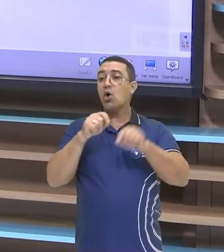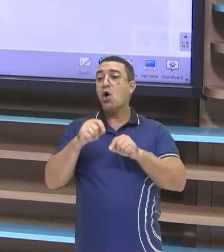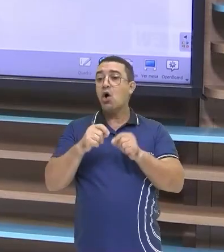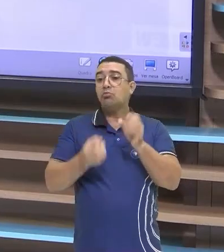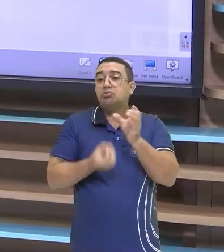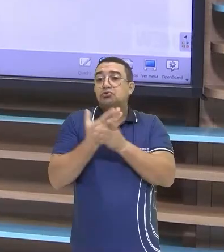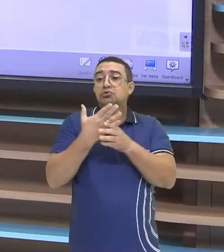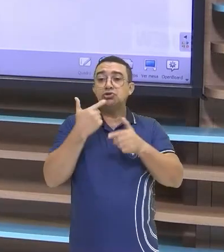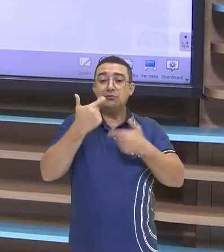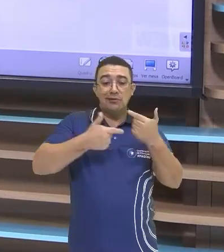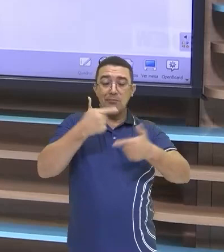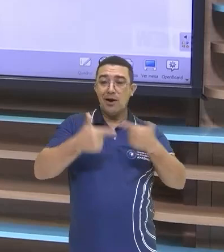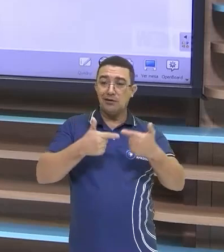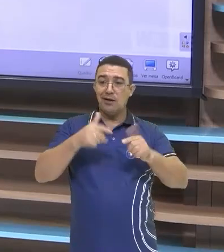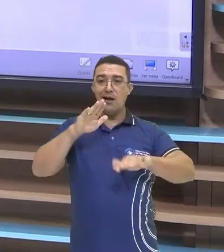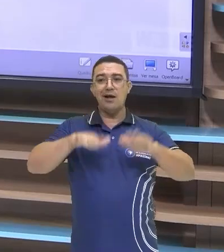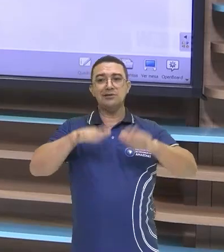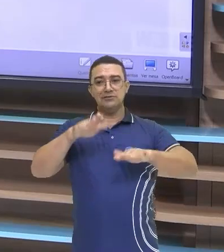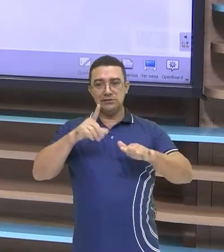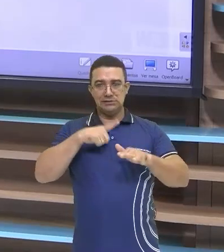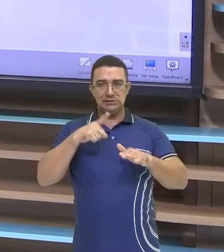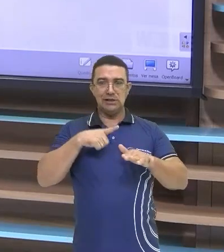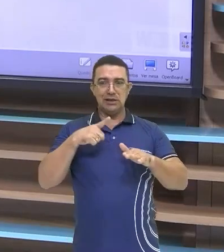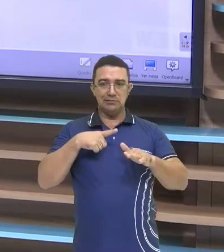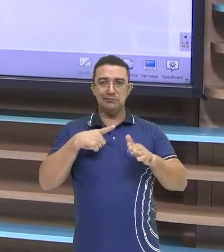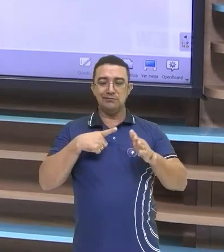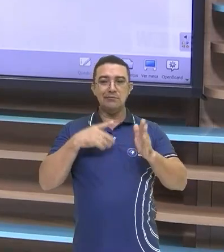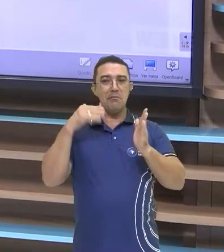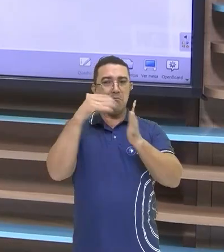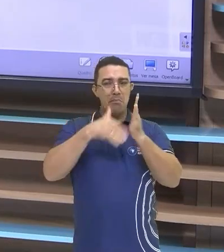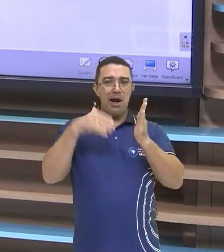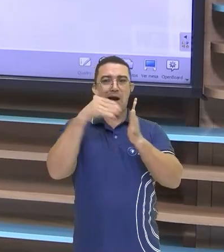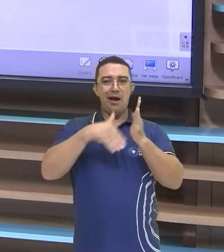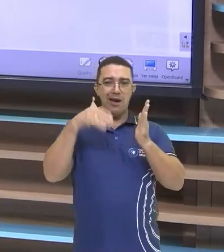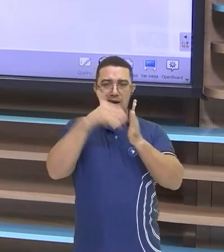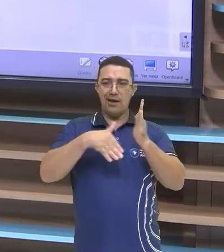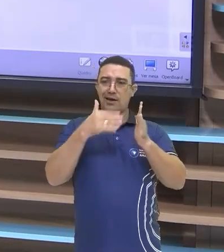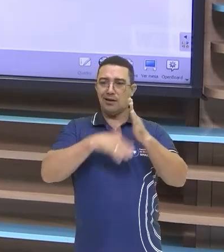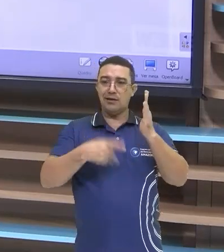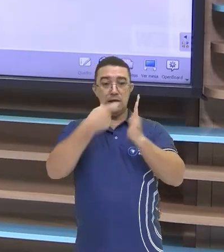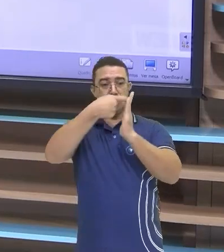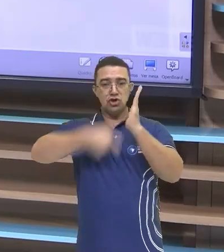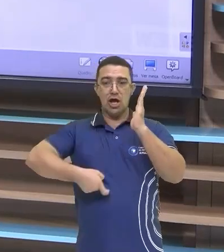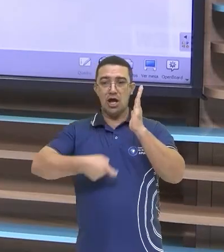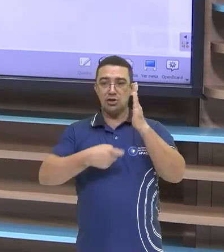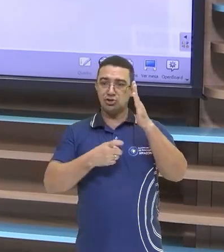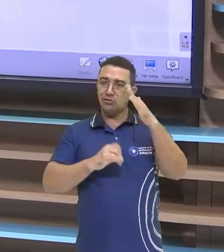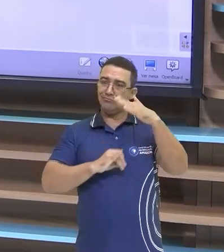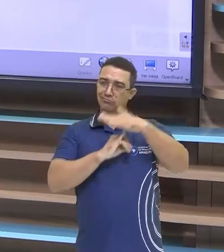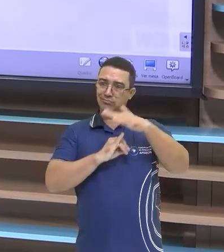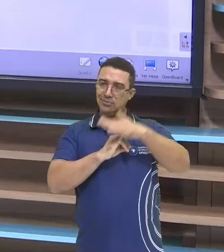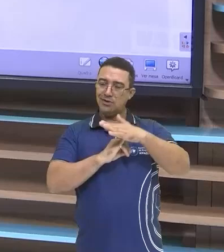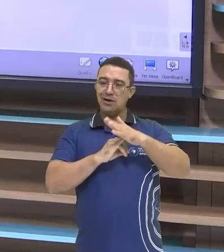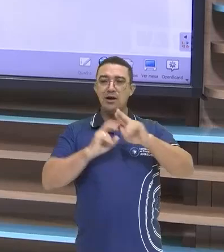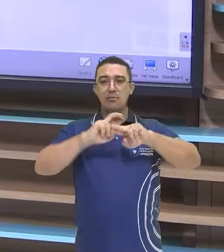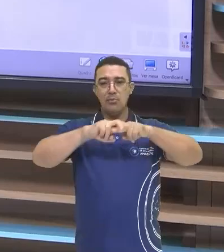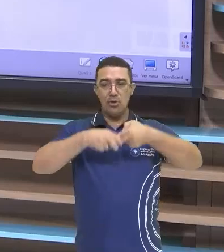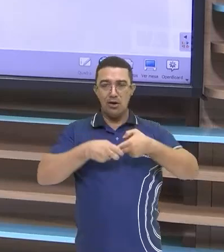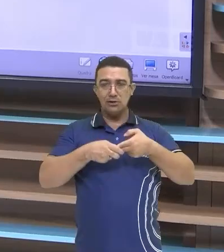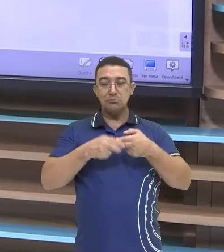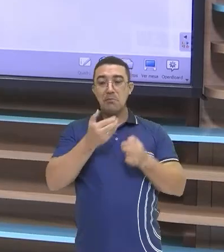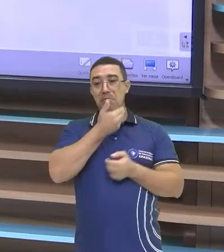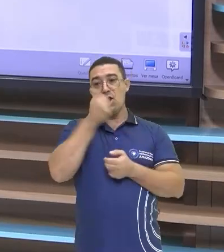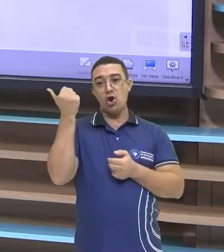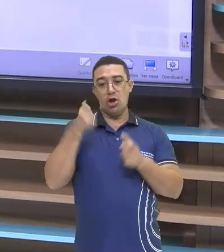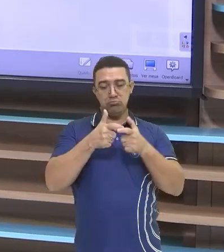essas barreiras alfandegárias, para ter justamente essa proteção em relação às suas atividades econômicas.